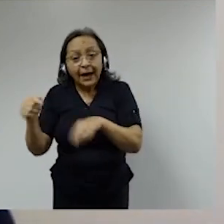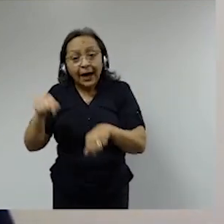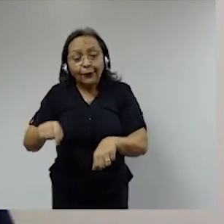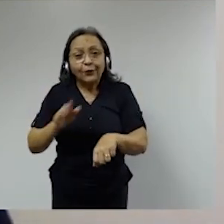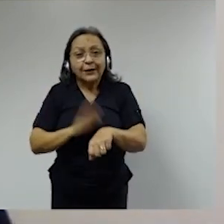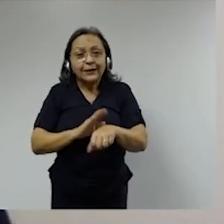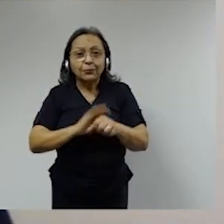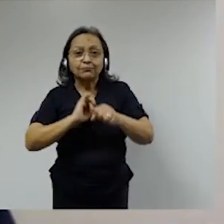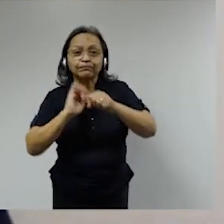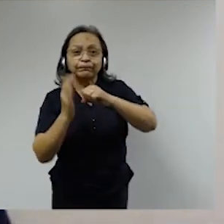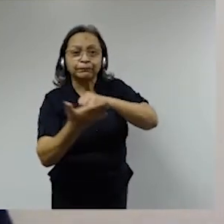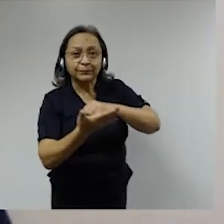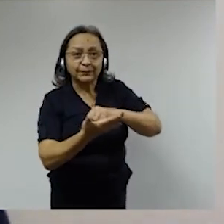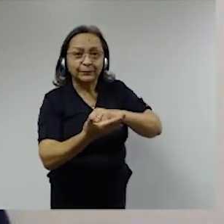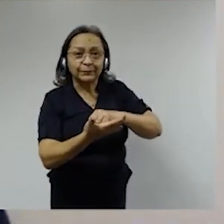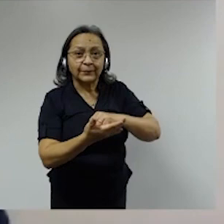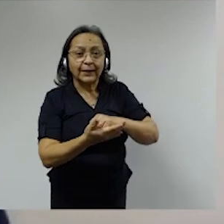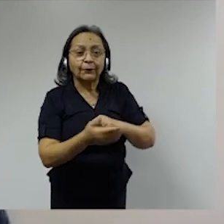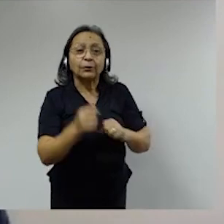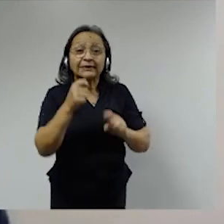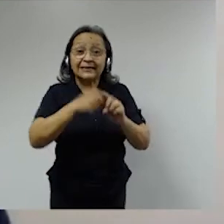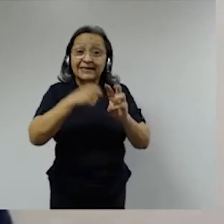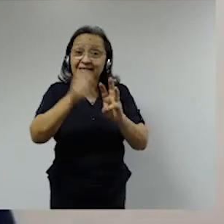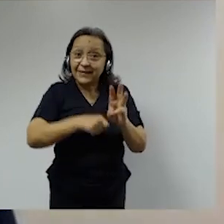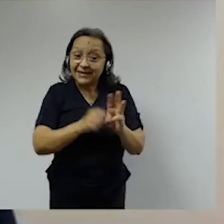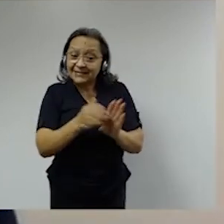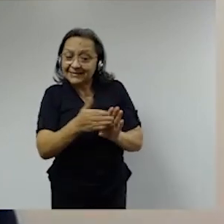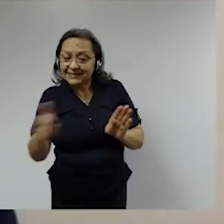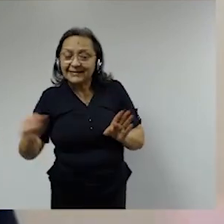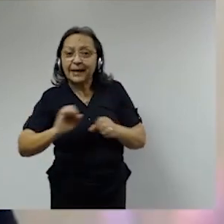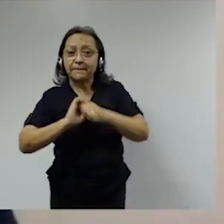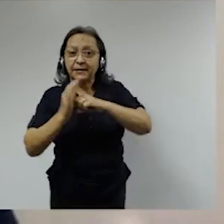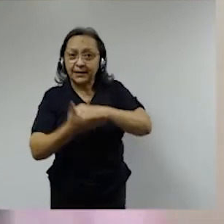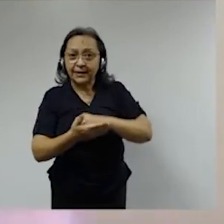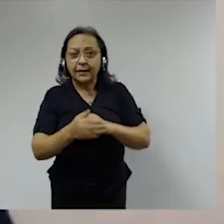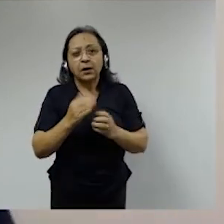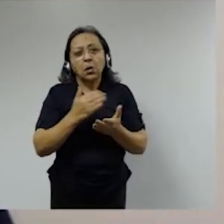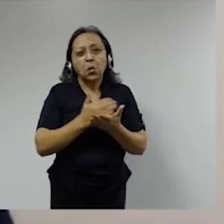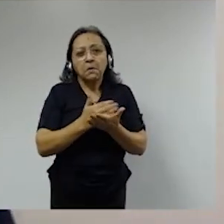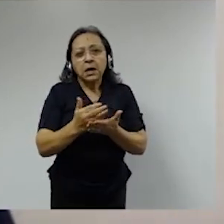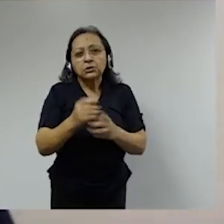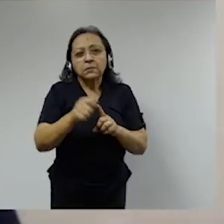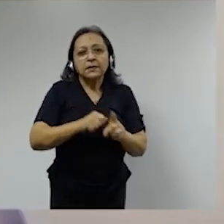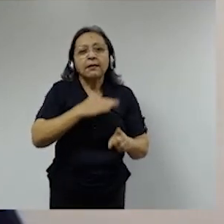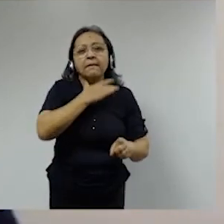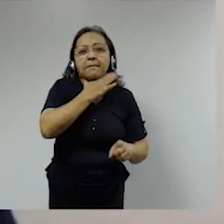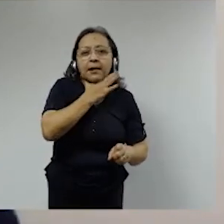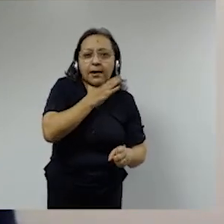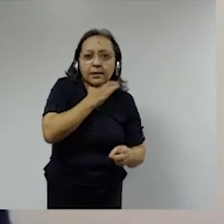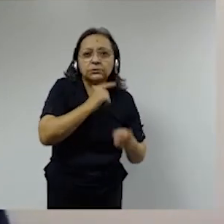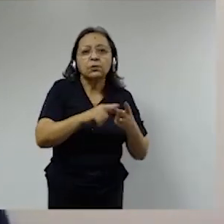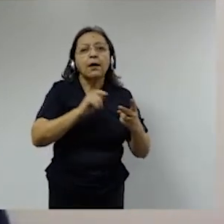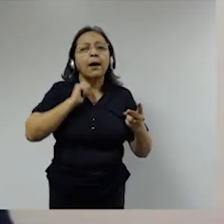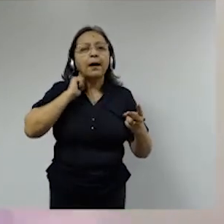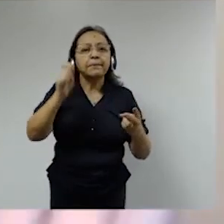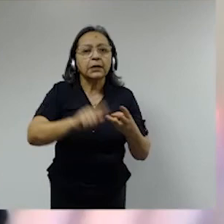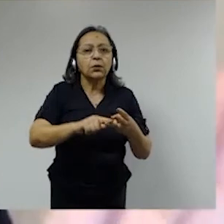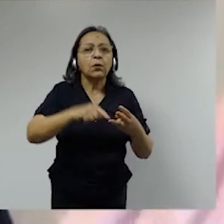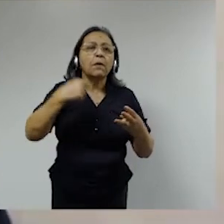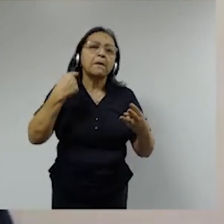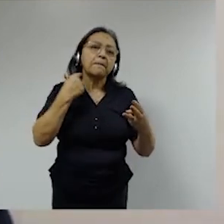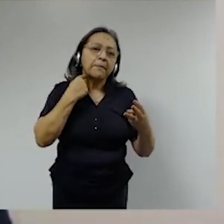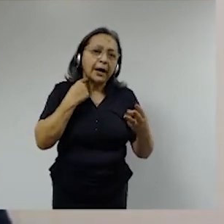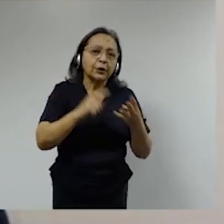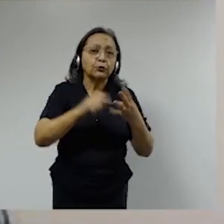pandemia, nos 90 primeiros dias da pandemia, ou seja, de meados de março a abril, maio, junho,